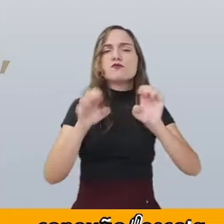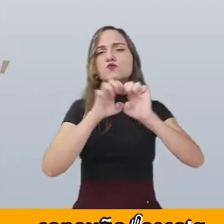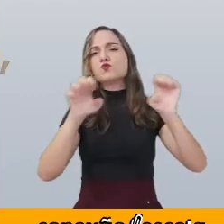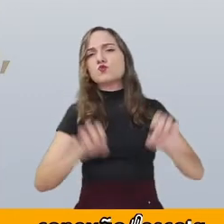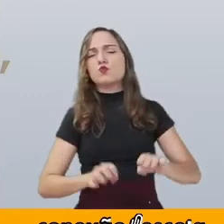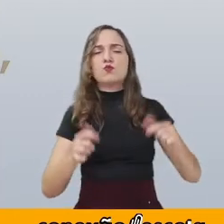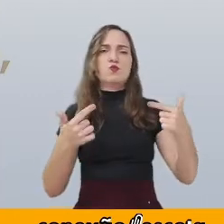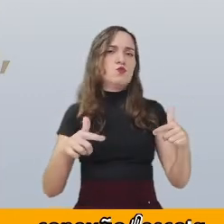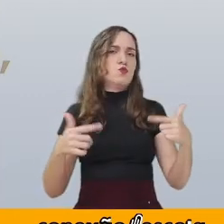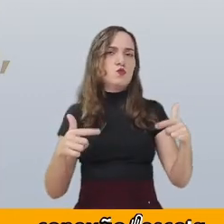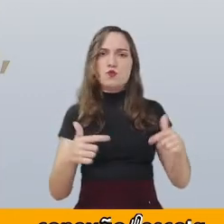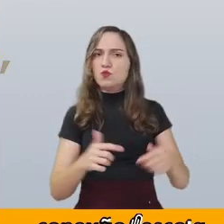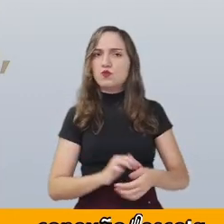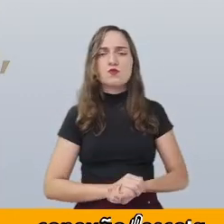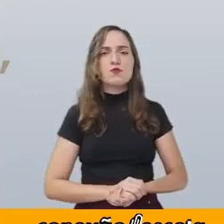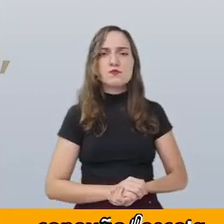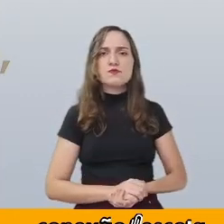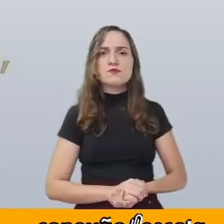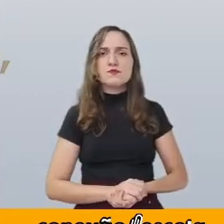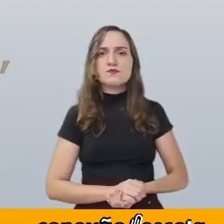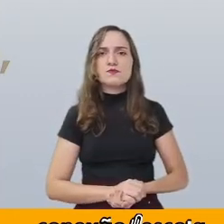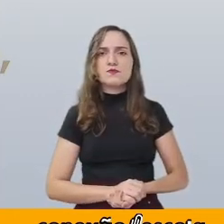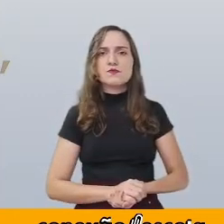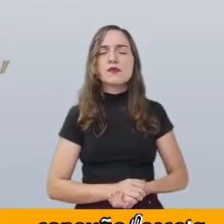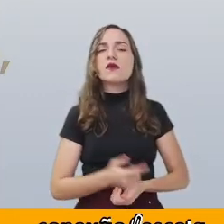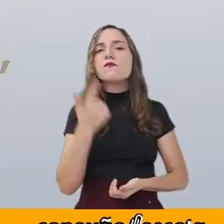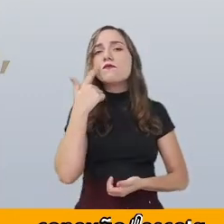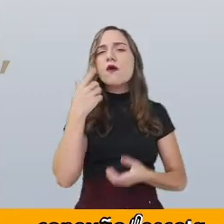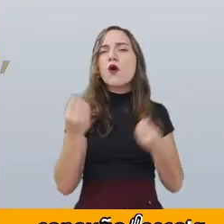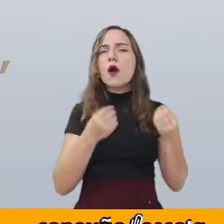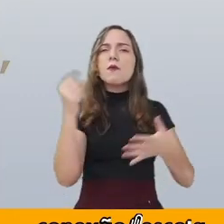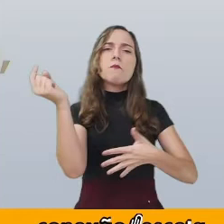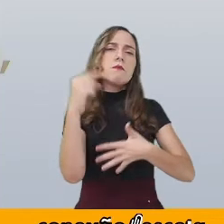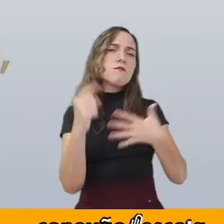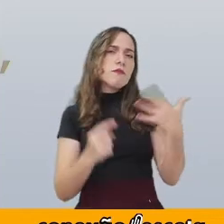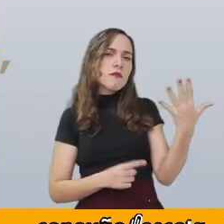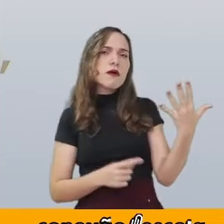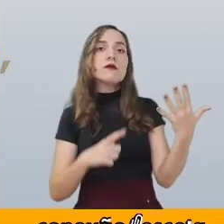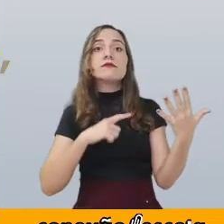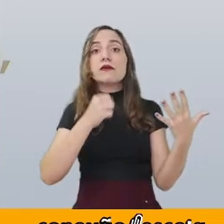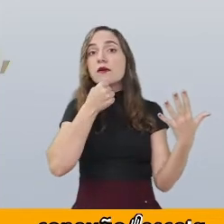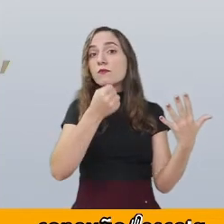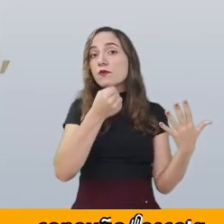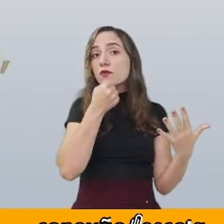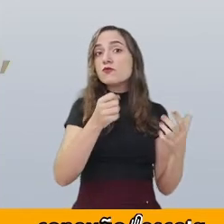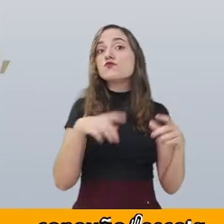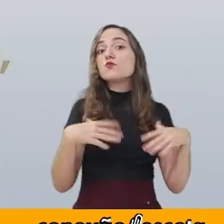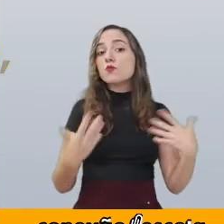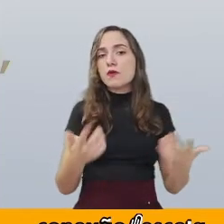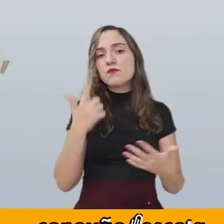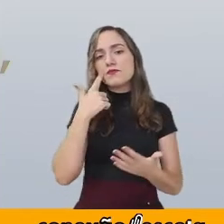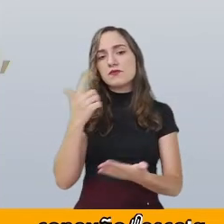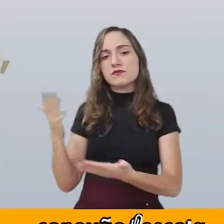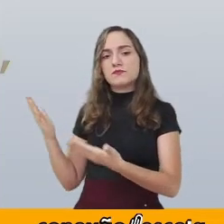estrutura textual. As partes constituintes da reportagem